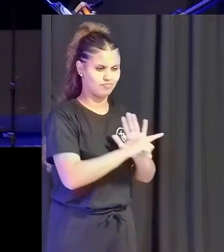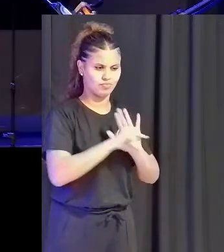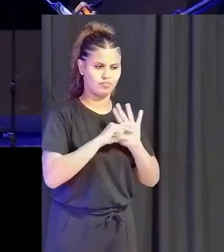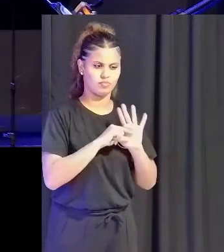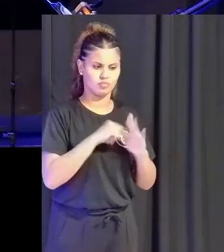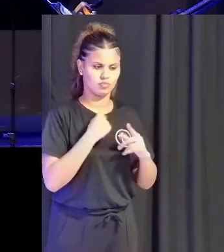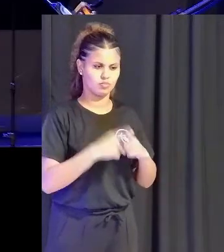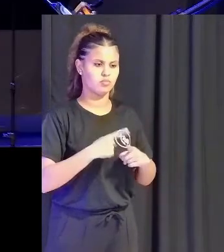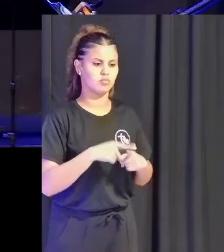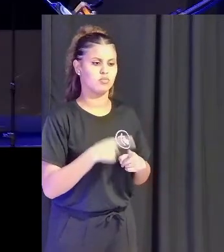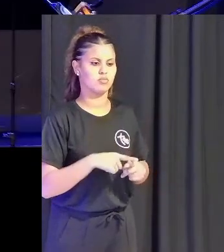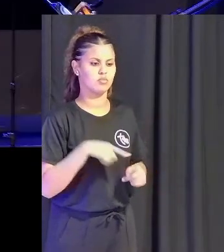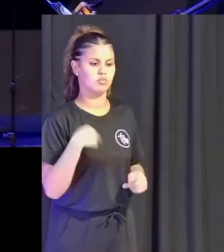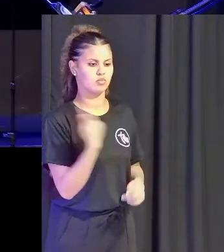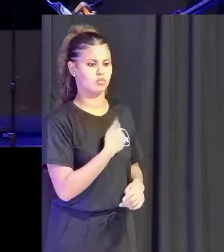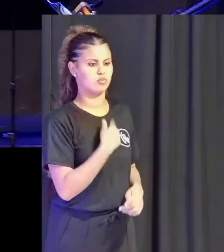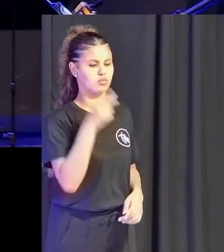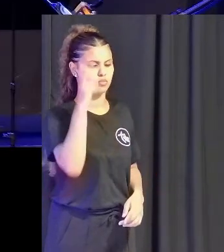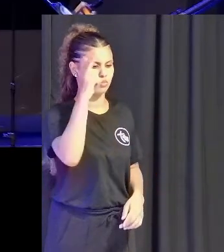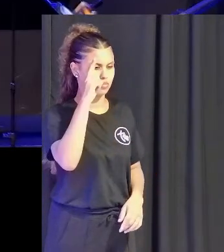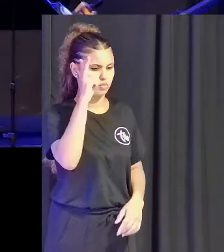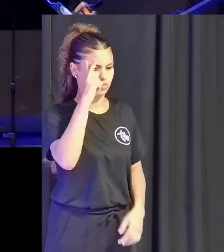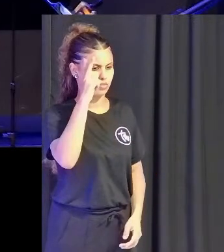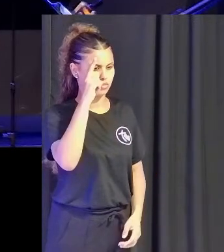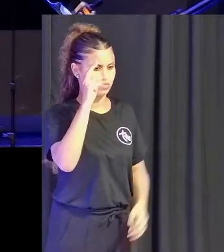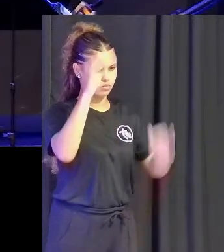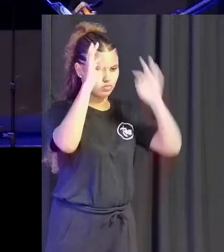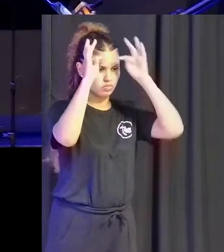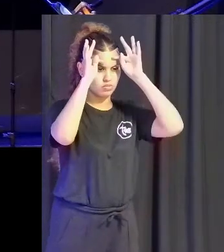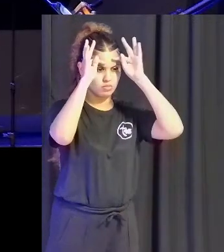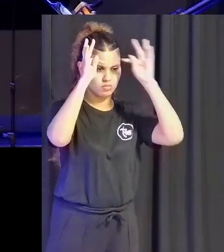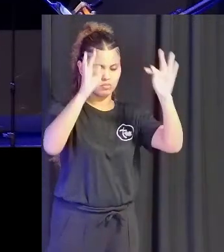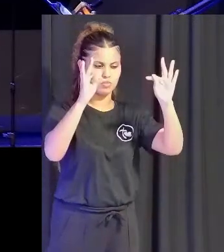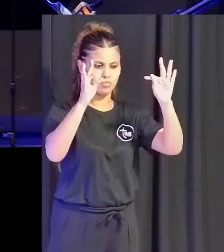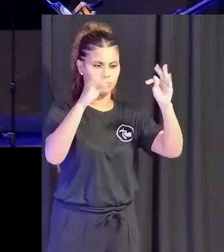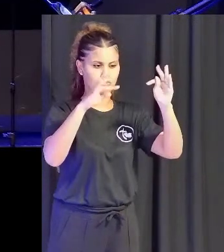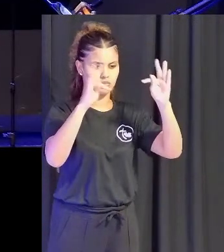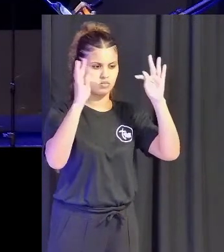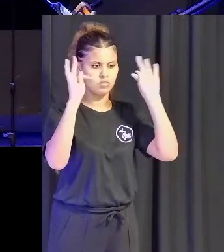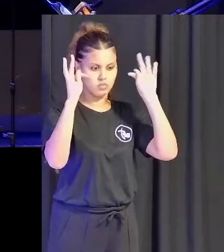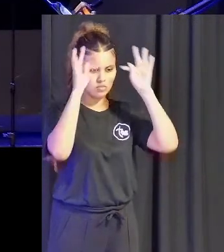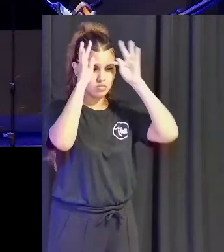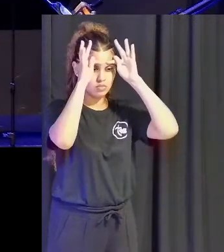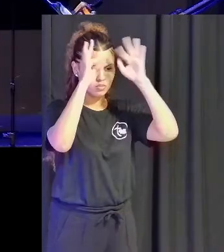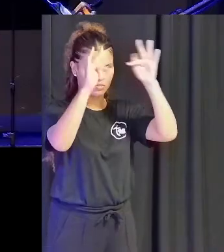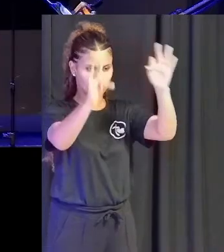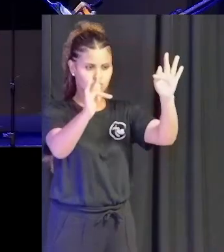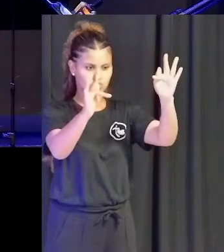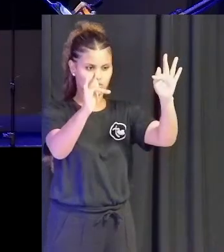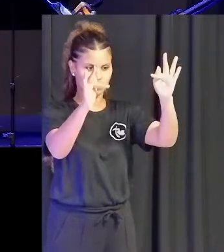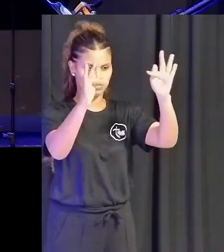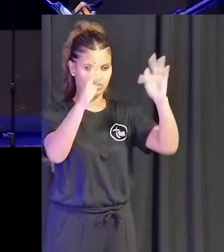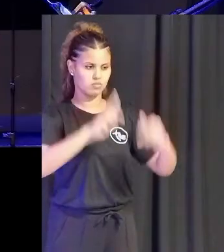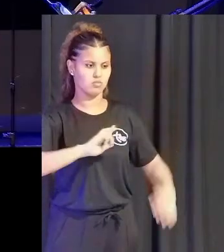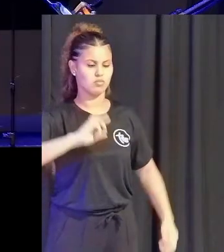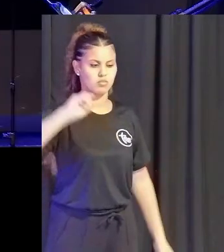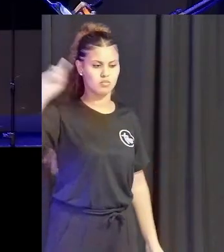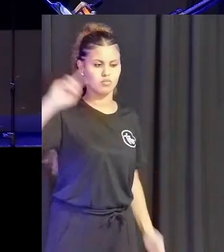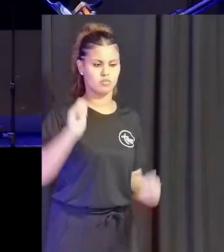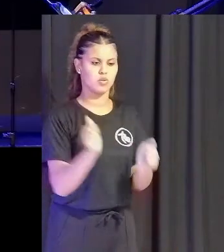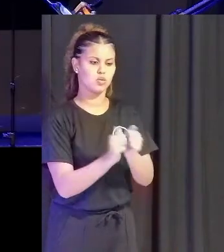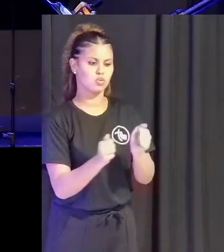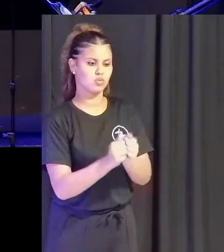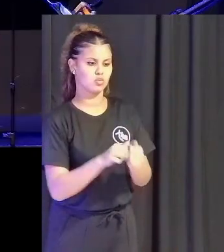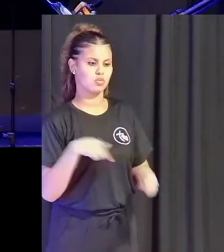da fidelidade de Deus e que Ele vai estar junto em as tentações e vai dar esse